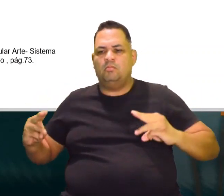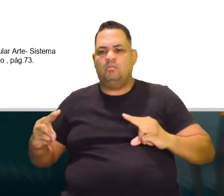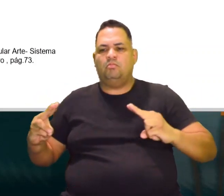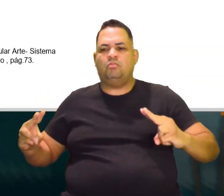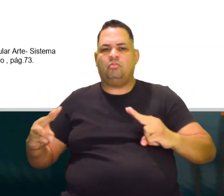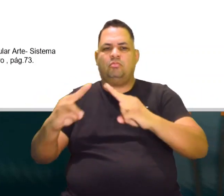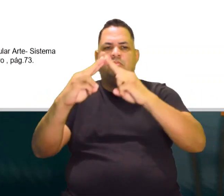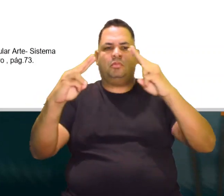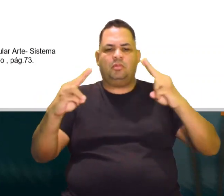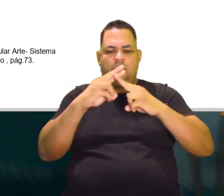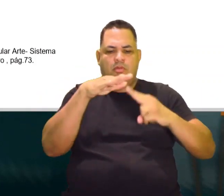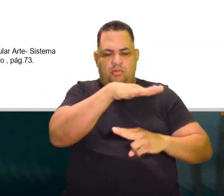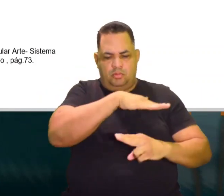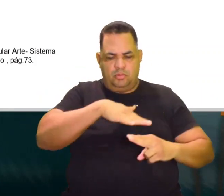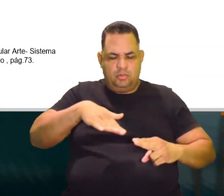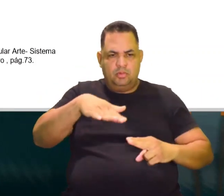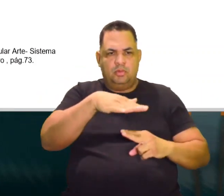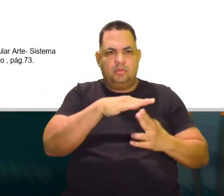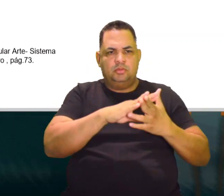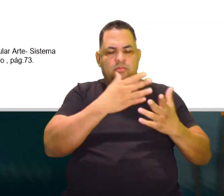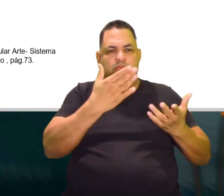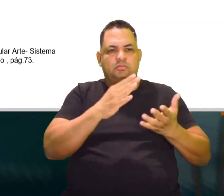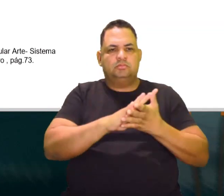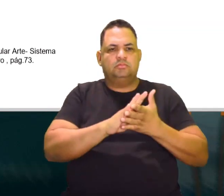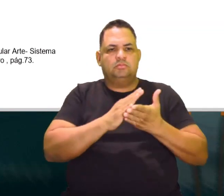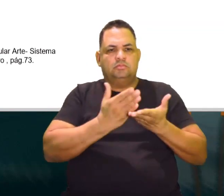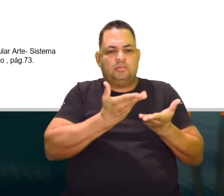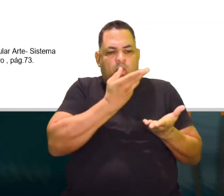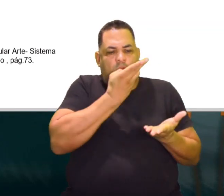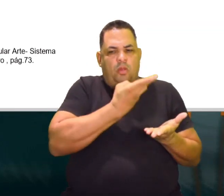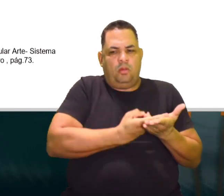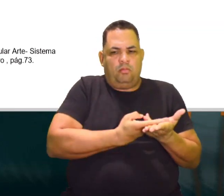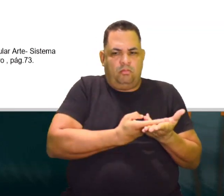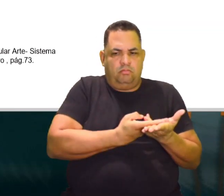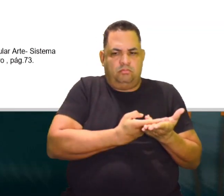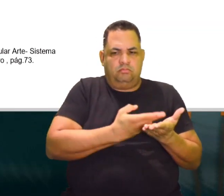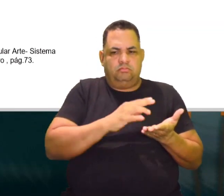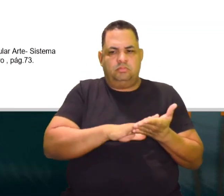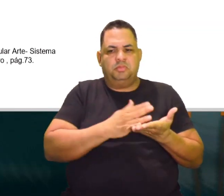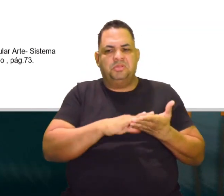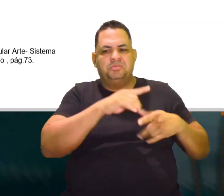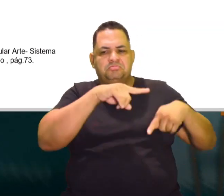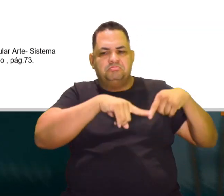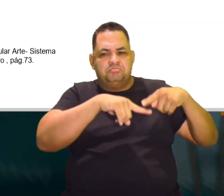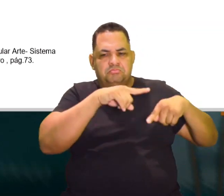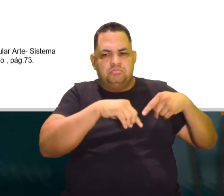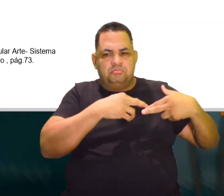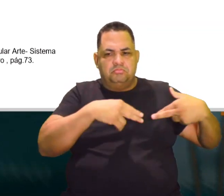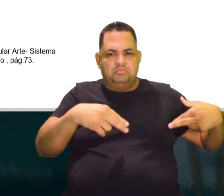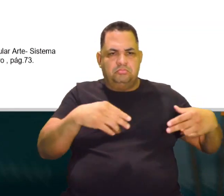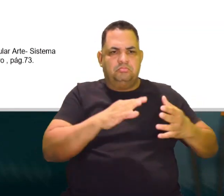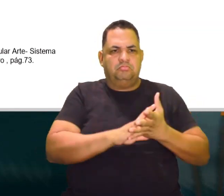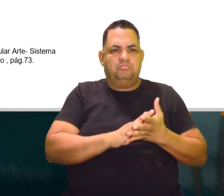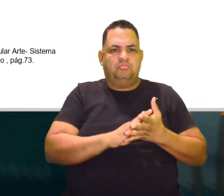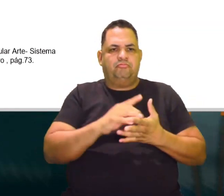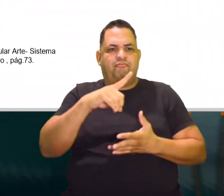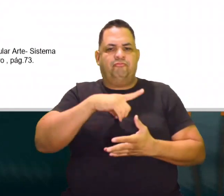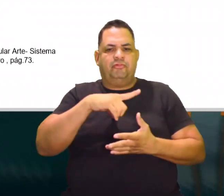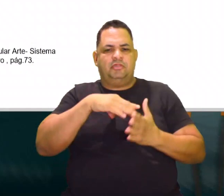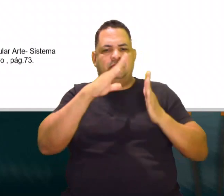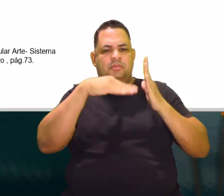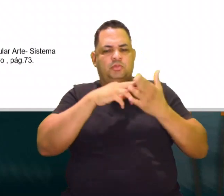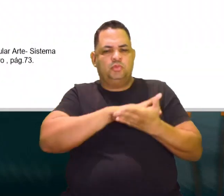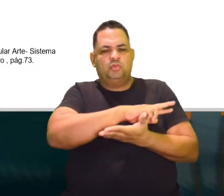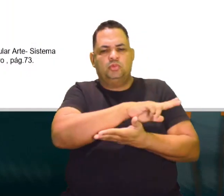naquele espaço e era colocado, então, muitos objetos, muitas produções, como eram feitas muitas